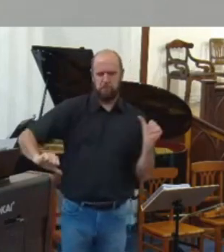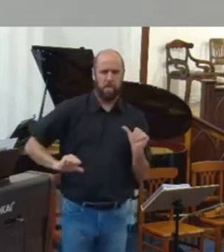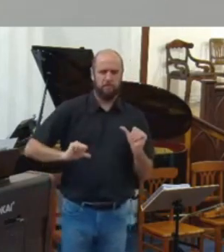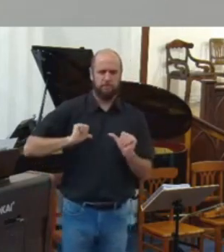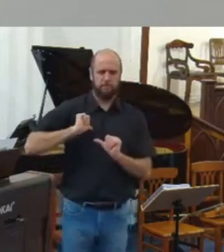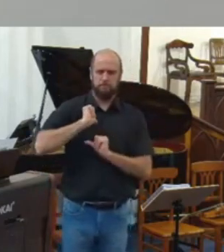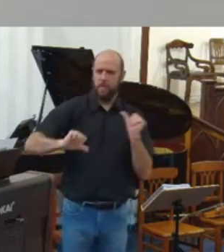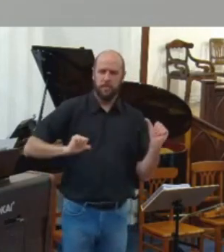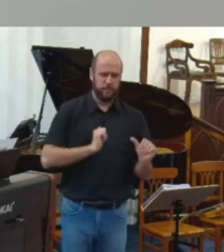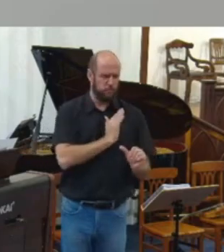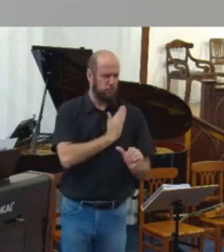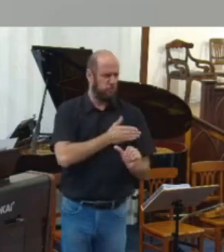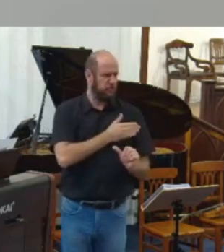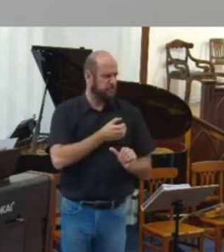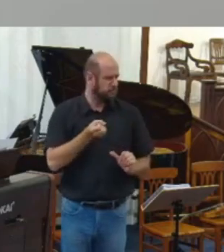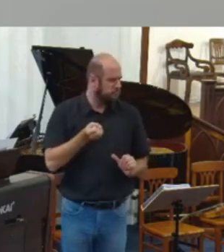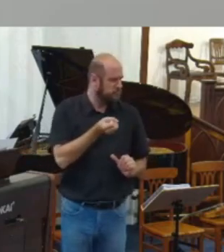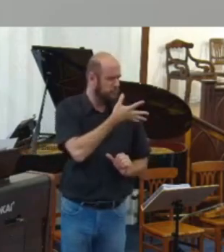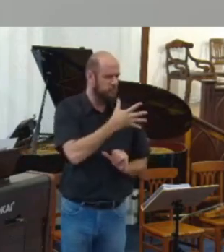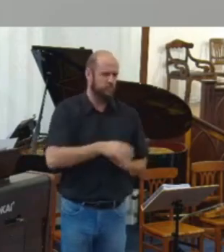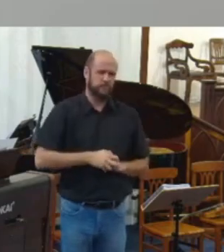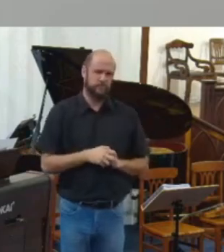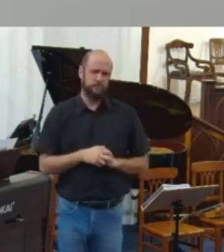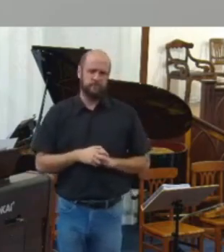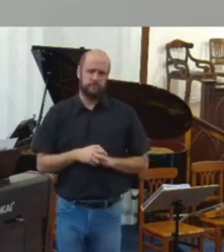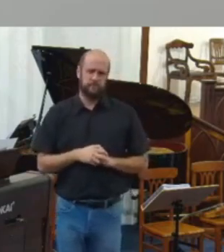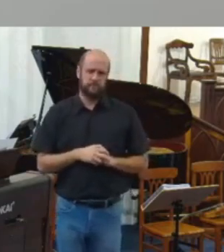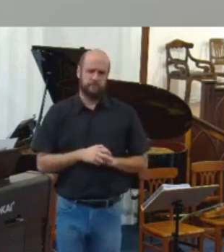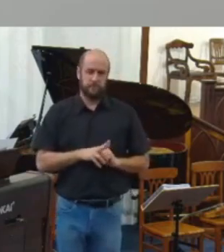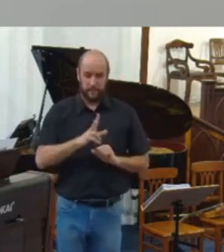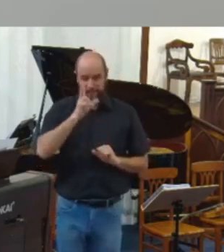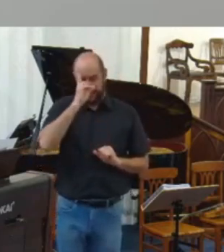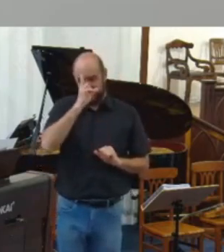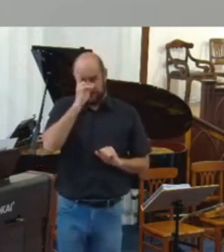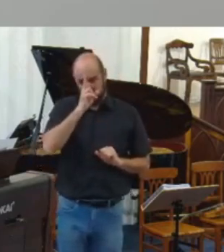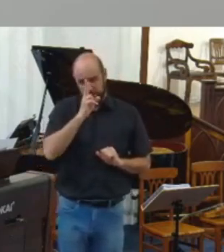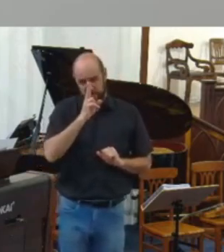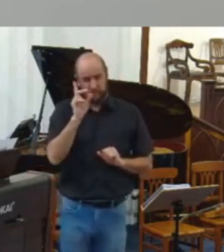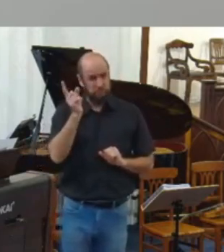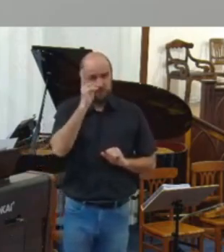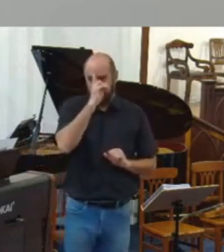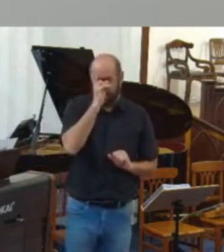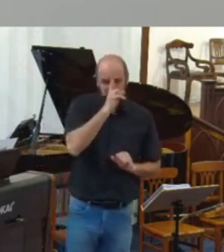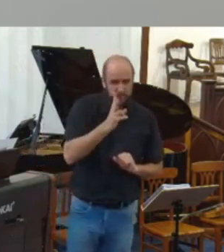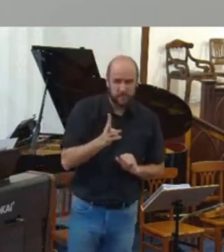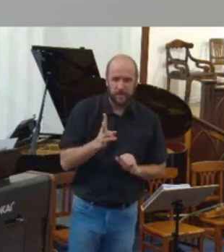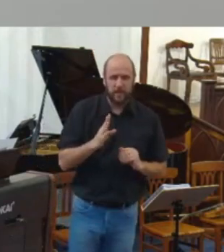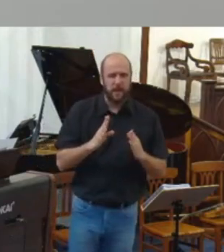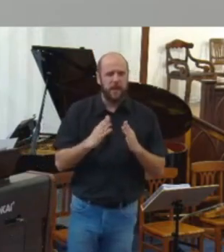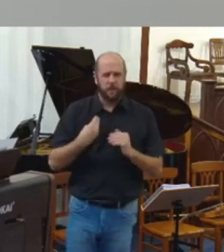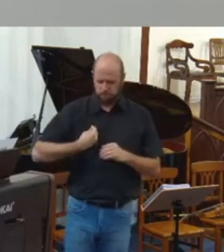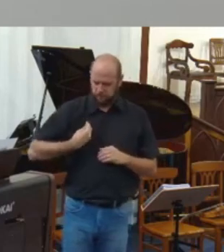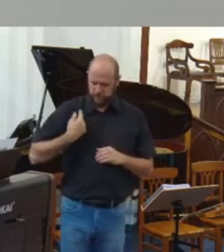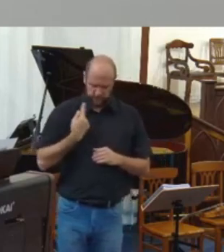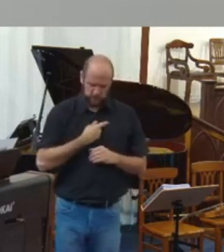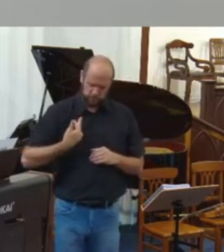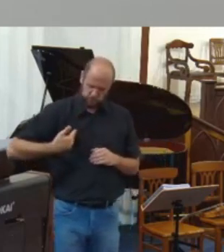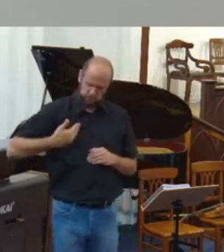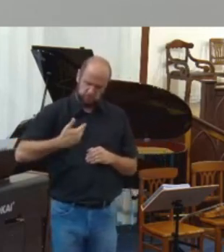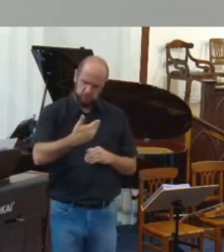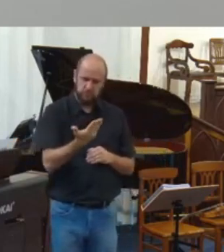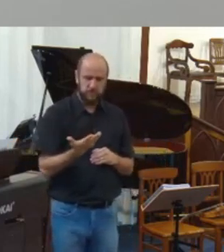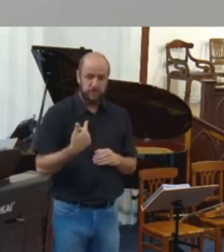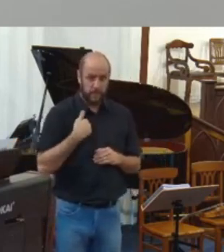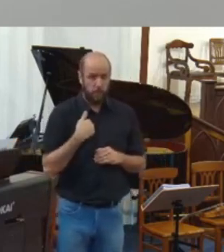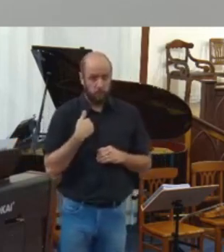Coração regenerado. Se você se lembra ou se você não se lembra, isso tem muito a ver com a nossa caminhada. No meu caso,